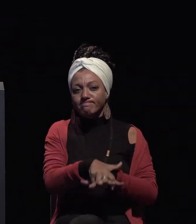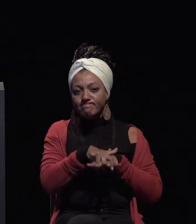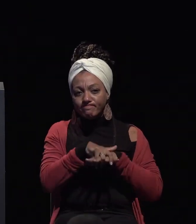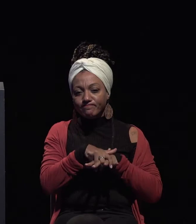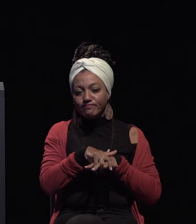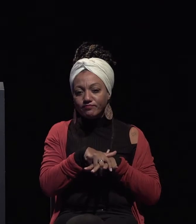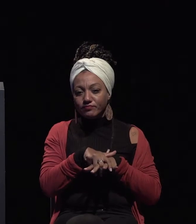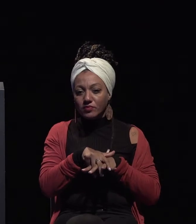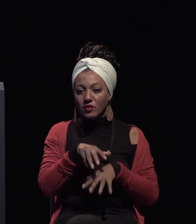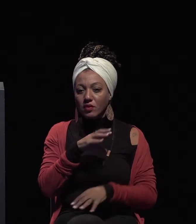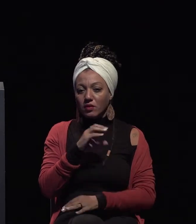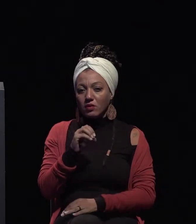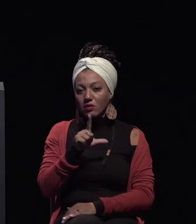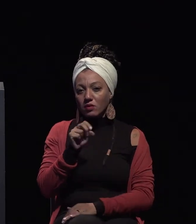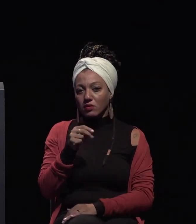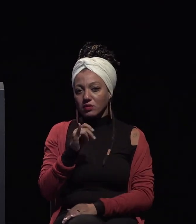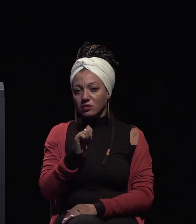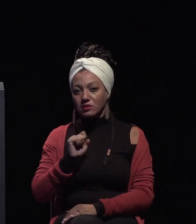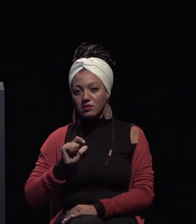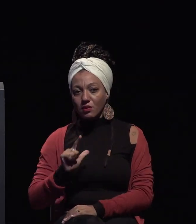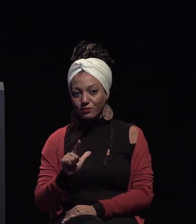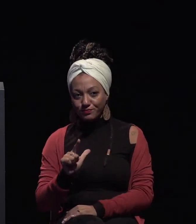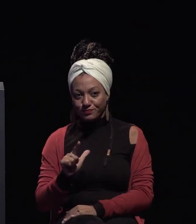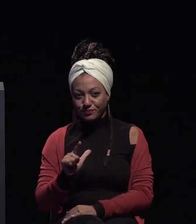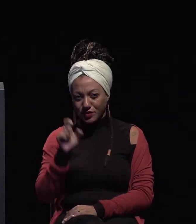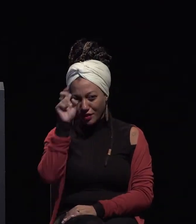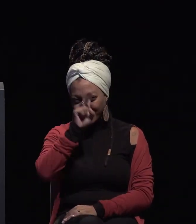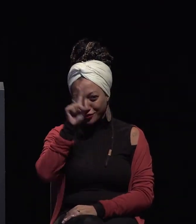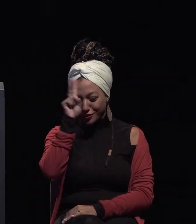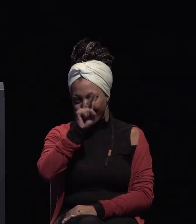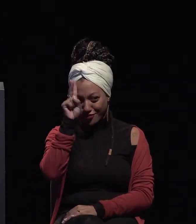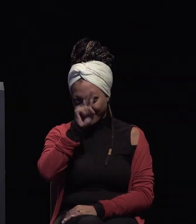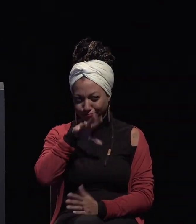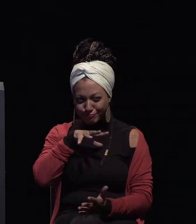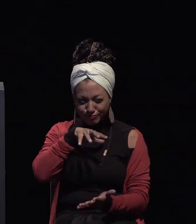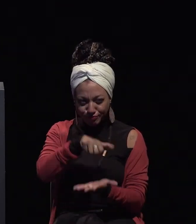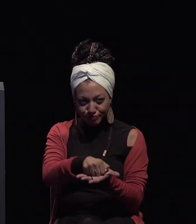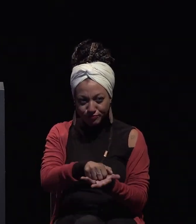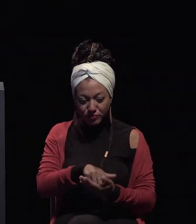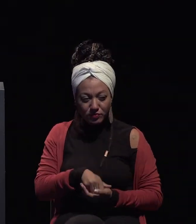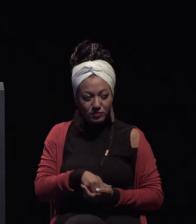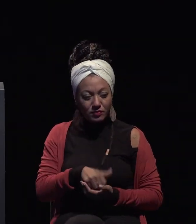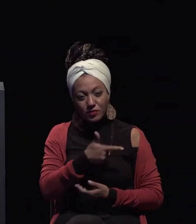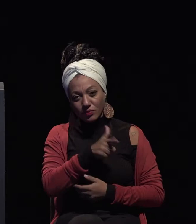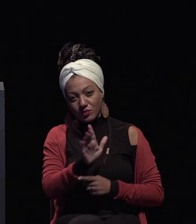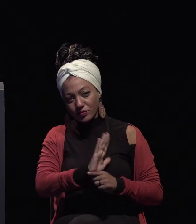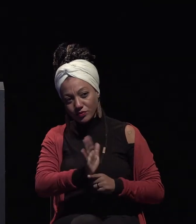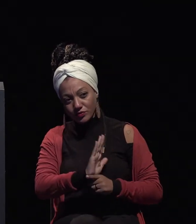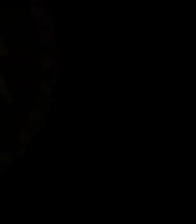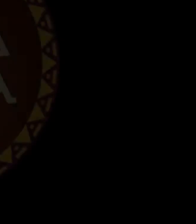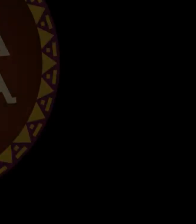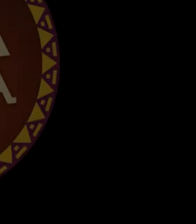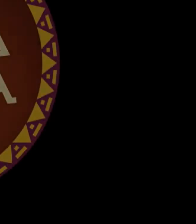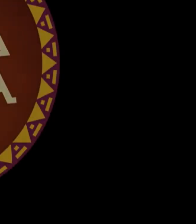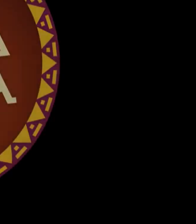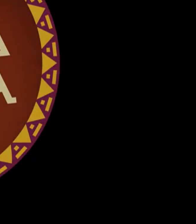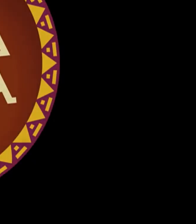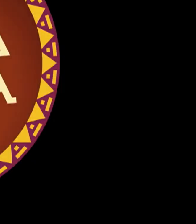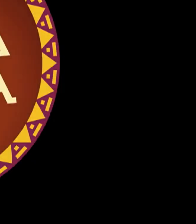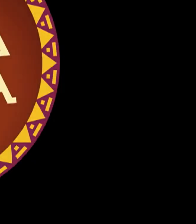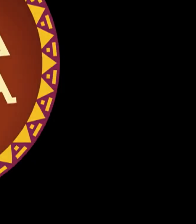revisitar essa história. Daí eu vou colocar um outro videozinho, tá bom?